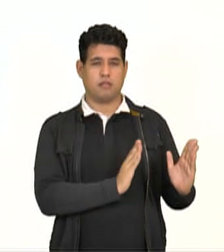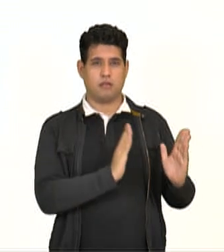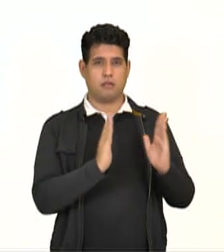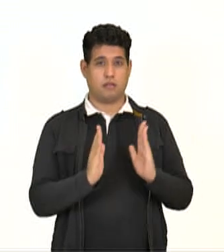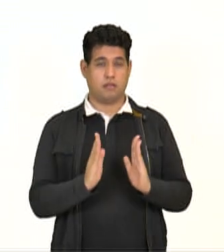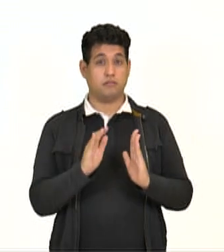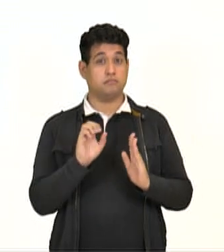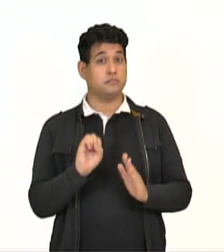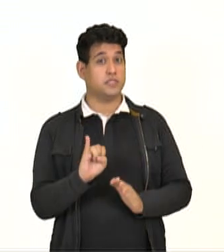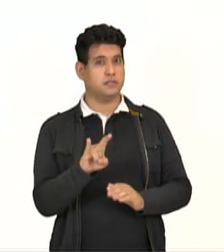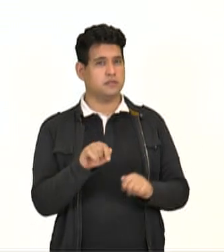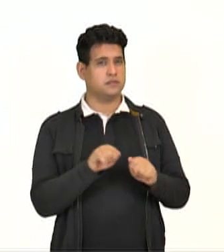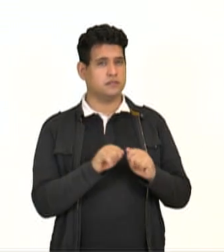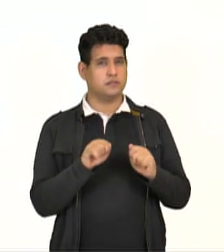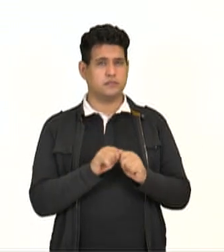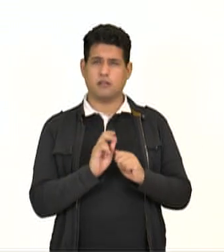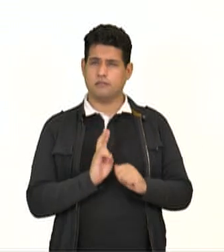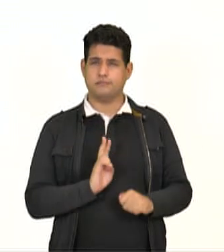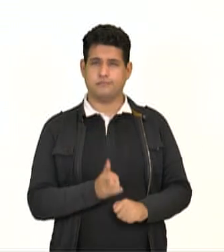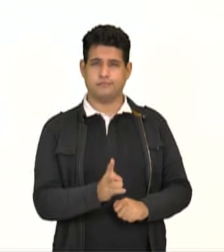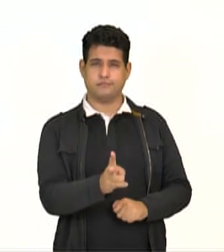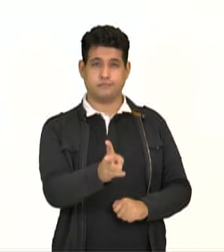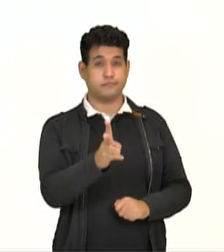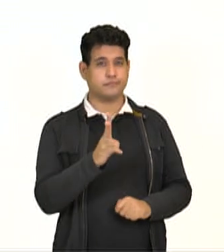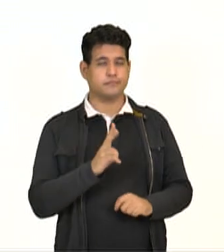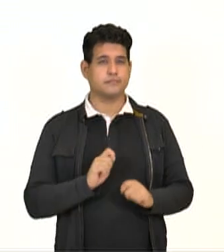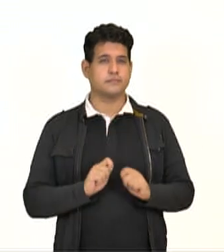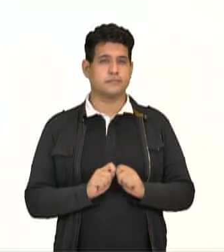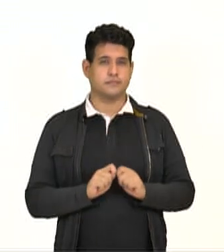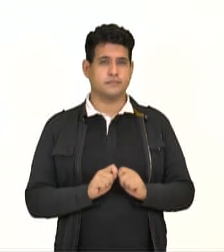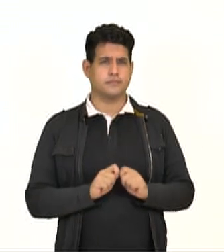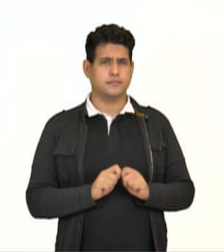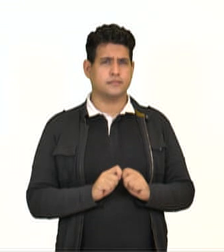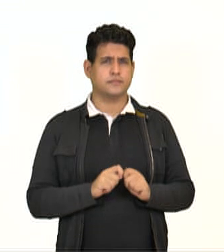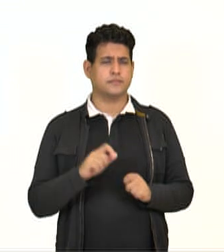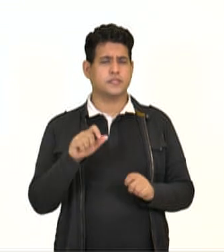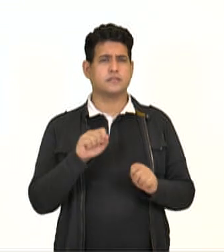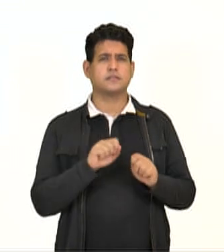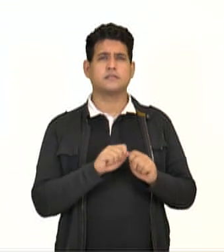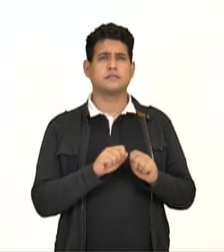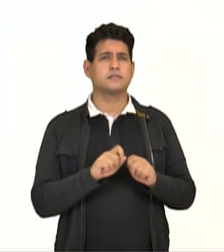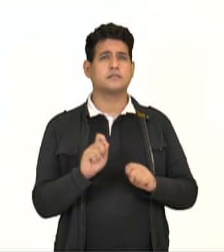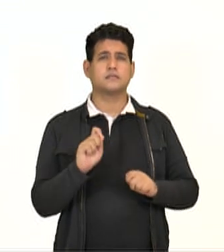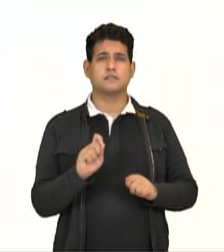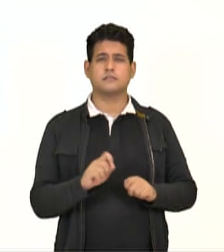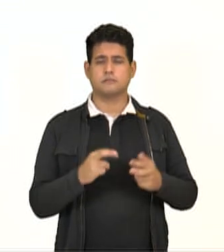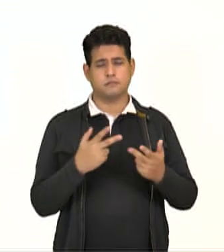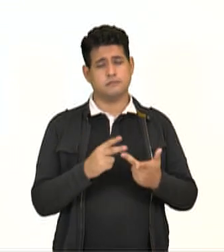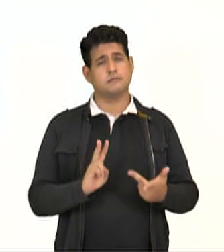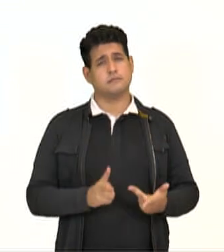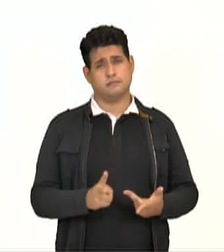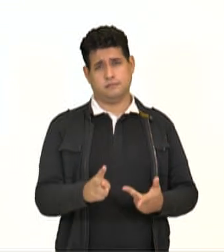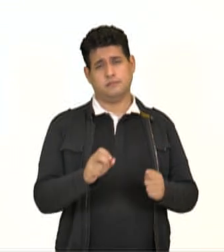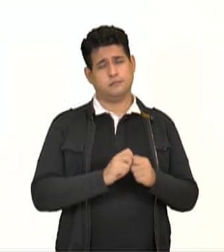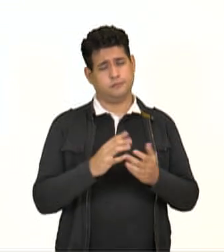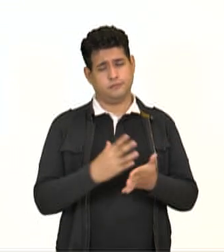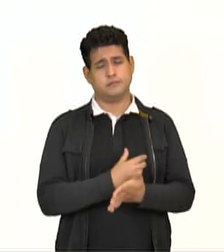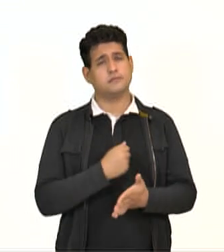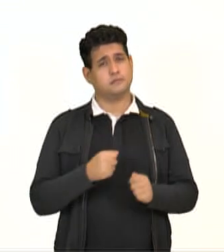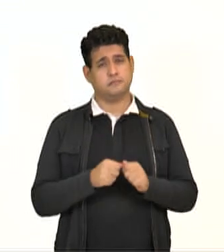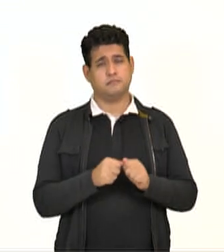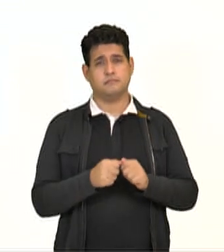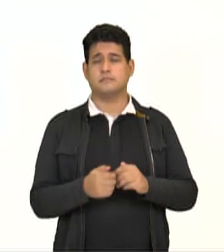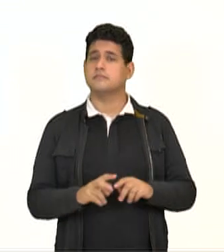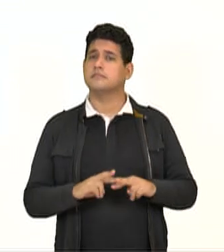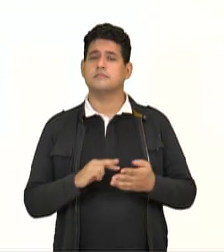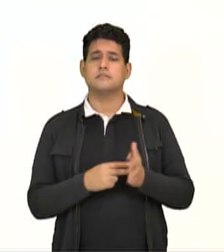você fizer o que você sempre tem feito, você realizará o que você sempre tem realizado.